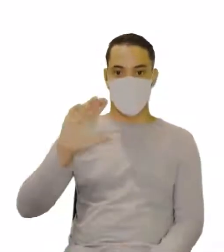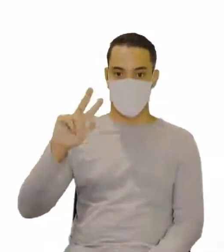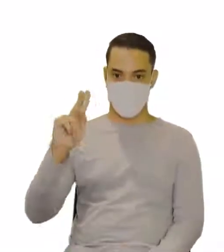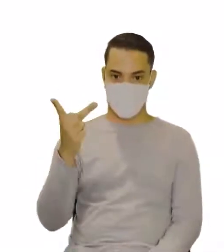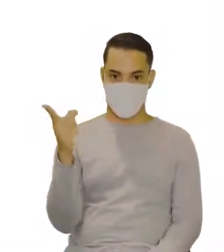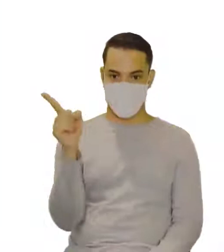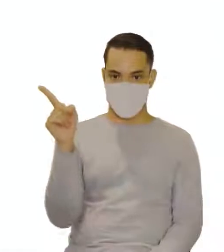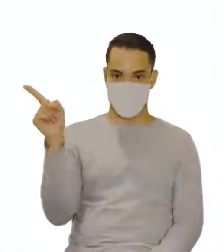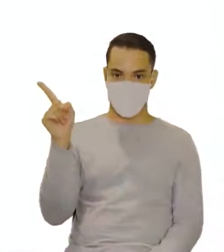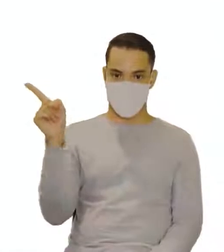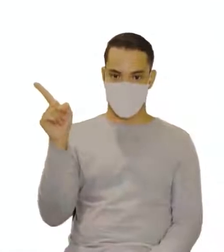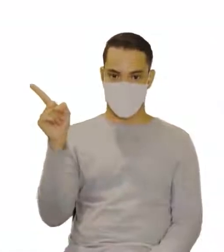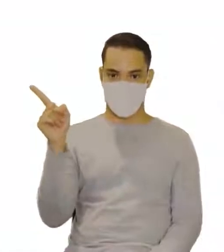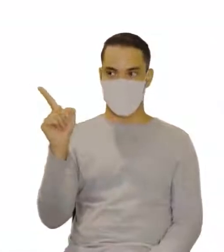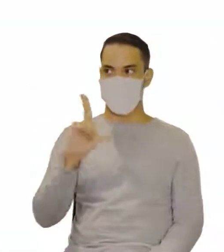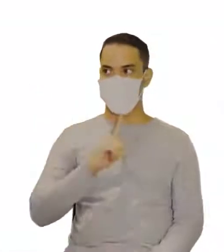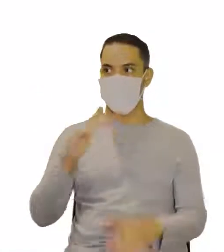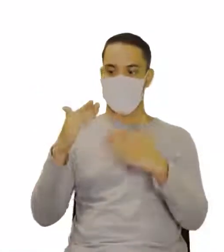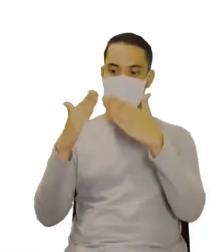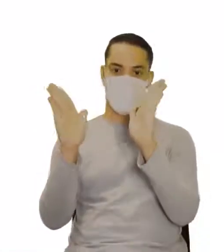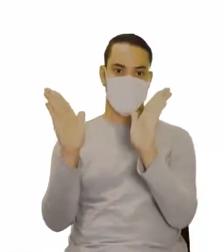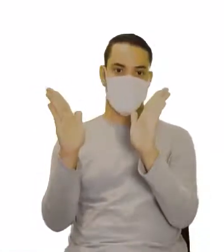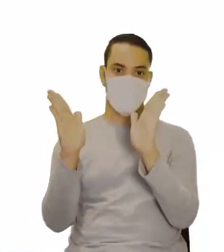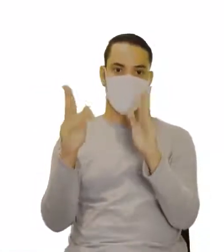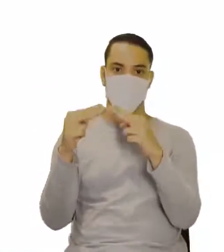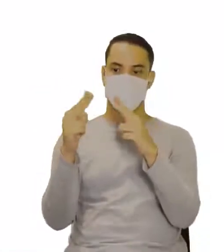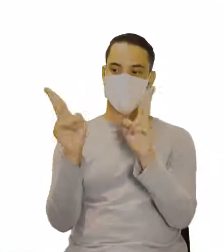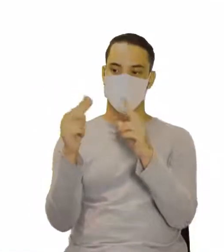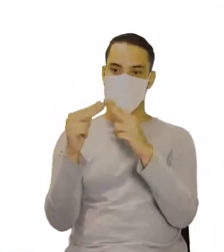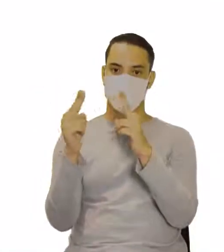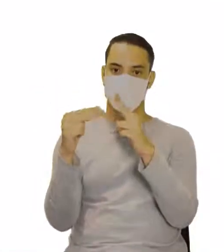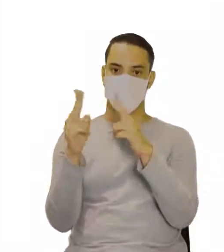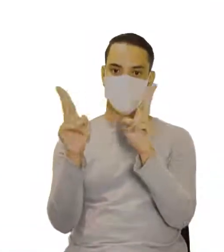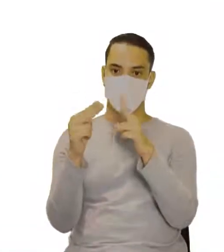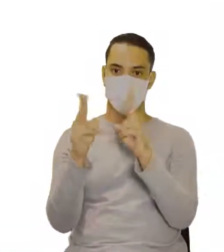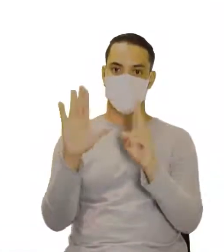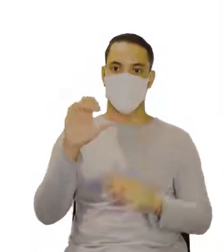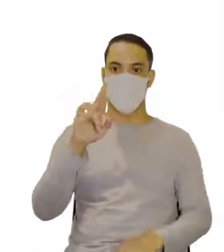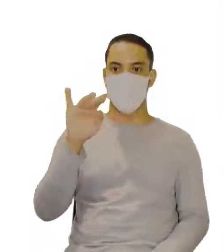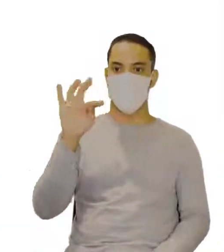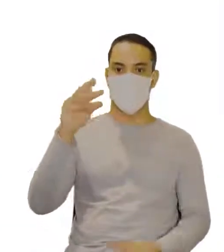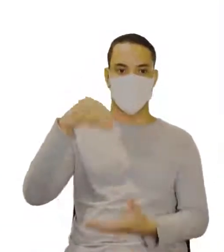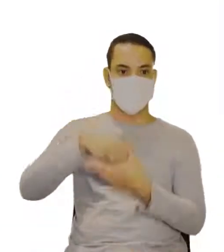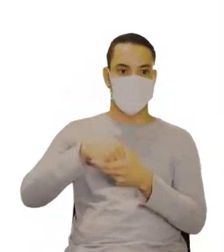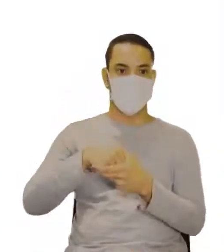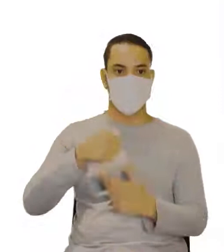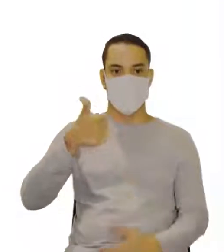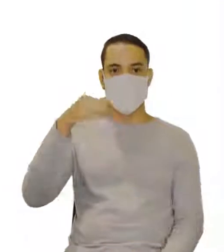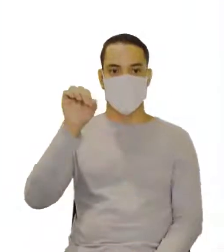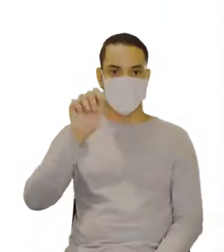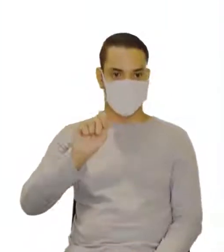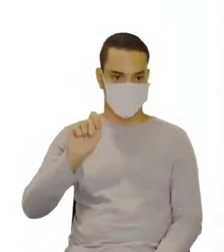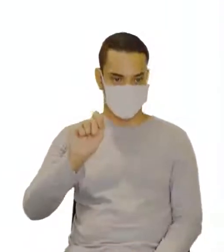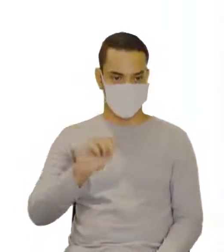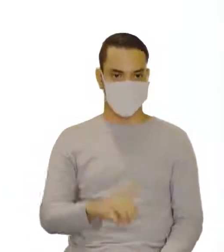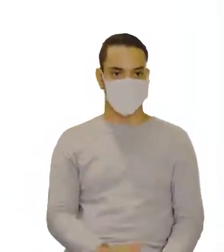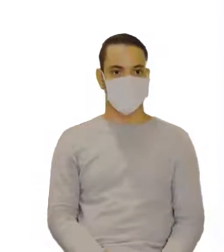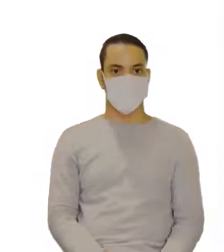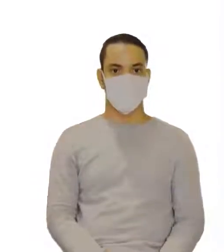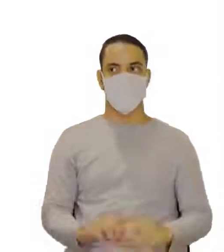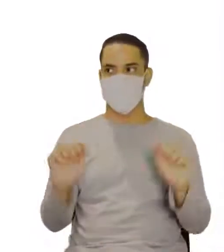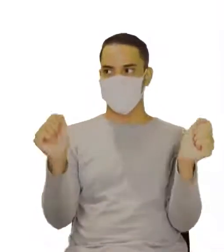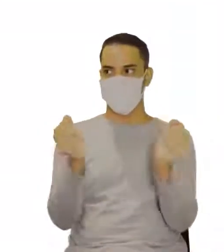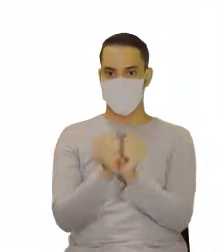ó, aberta. A corrente que o atravessa é de 10 amperes, com a